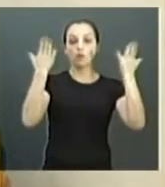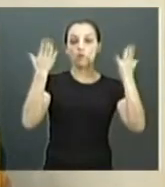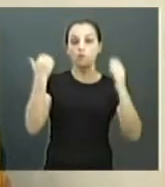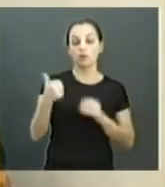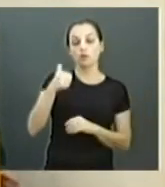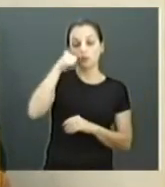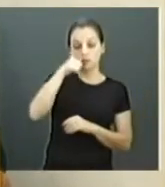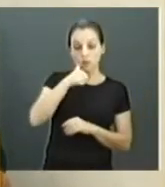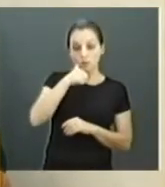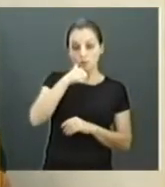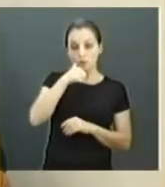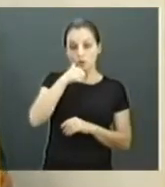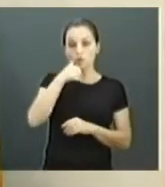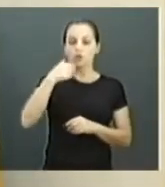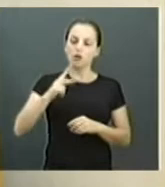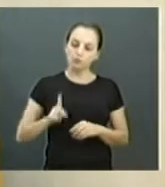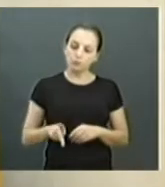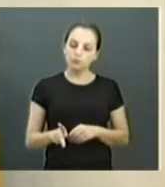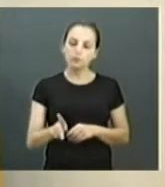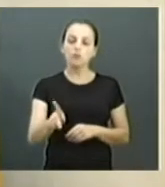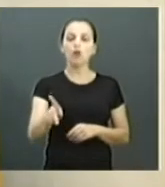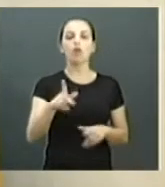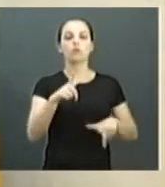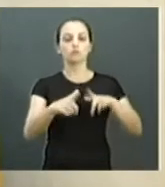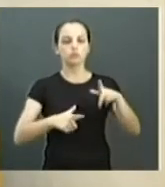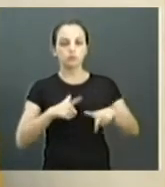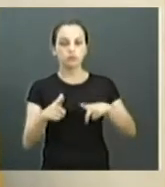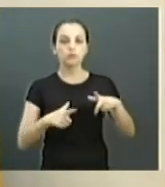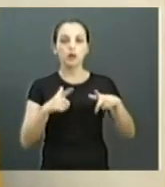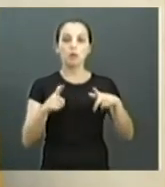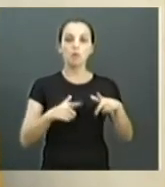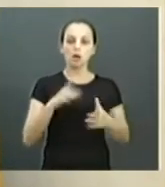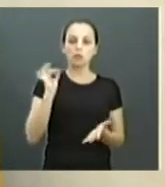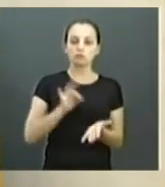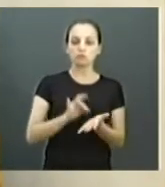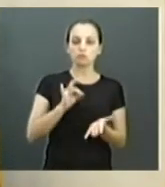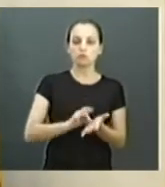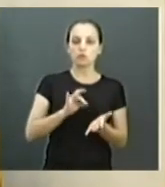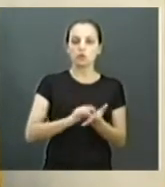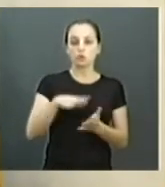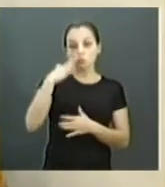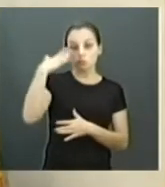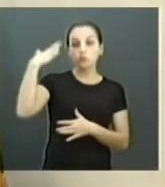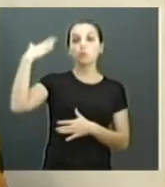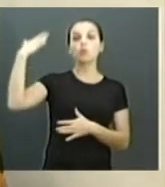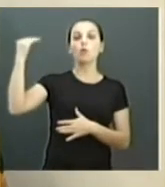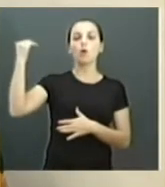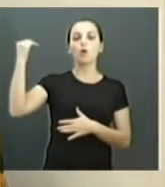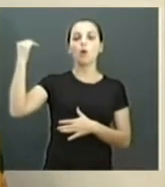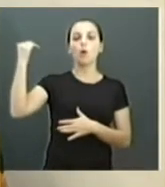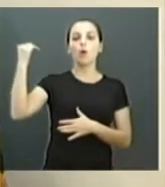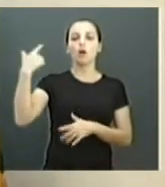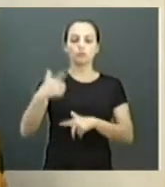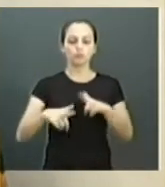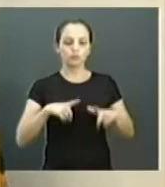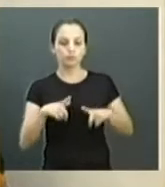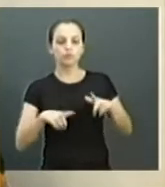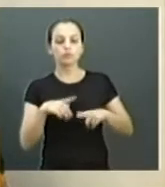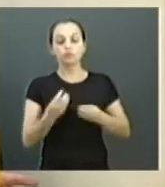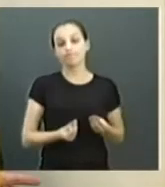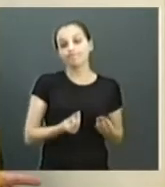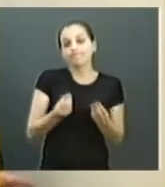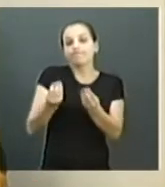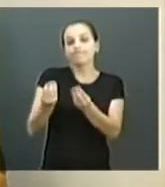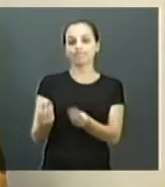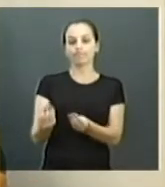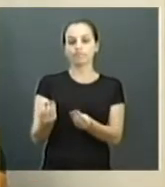né, Juliana? Você que faz sempre esse trabalho voltado às mulheres, com certeza vai ser um sucesso, né, de trabalho, oferecer à população de